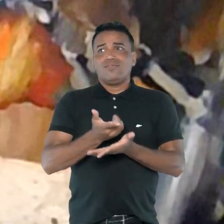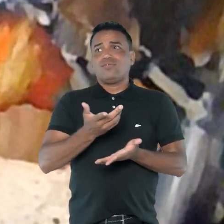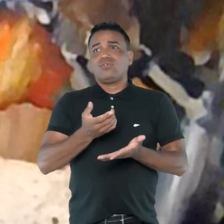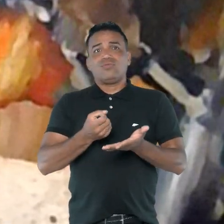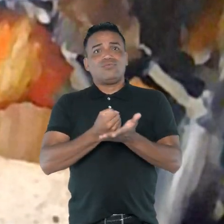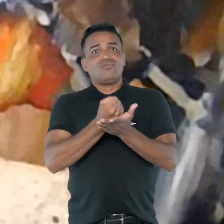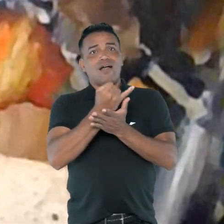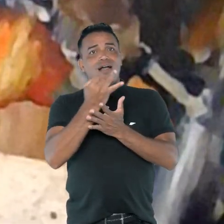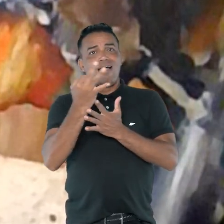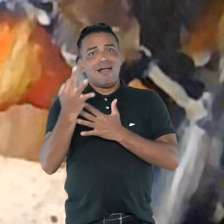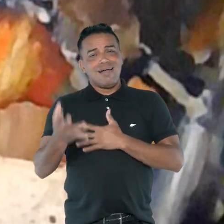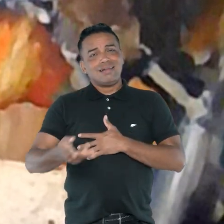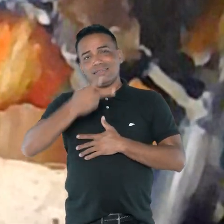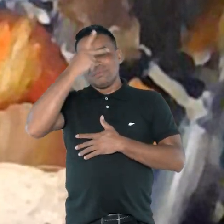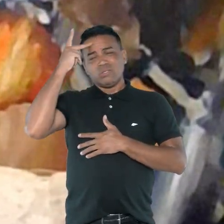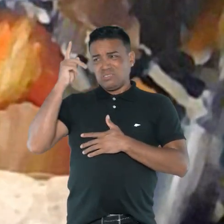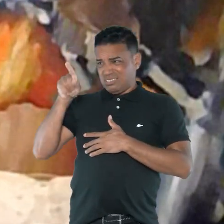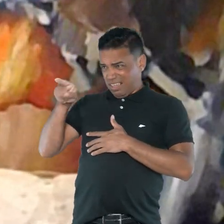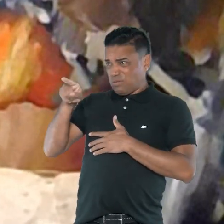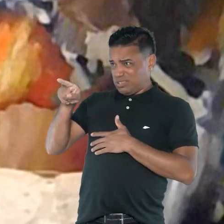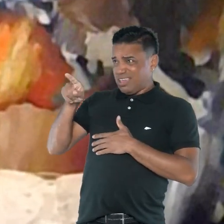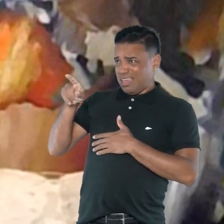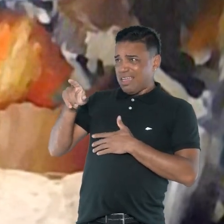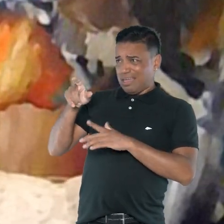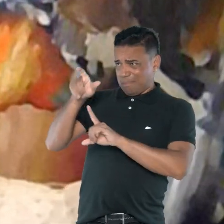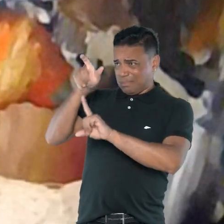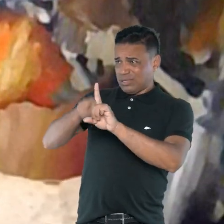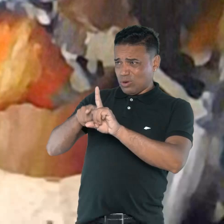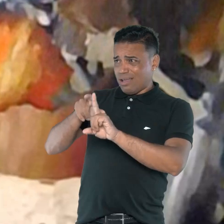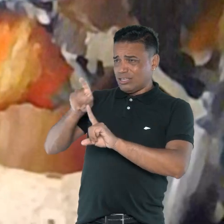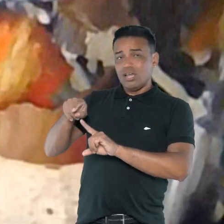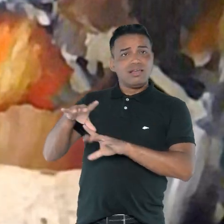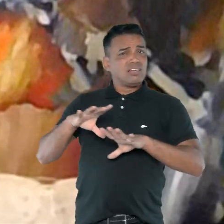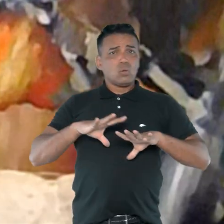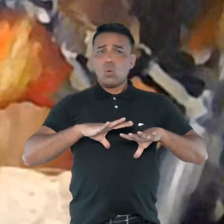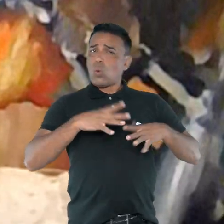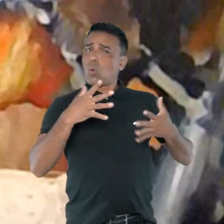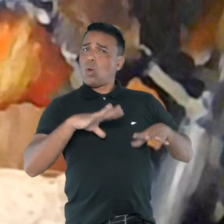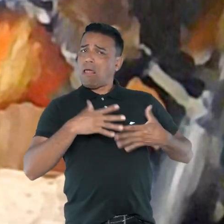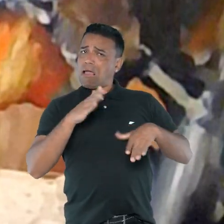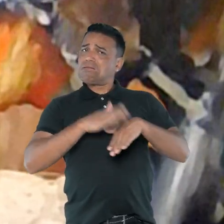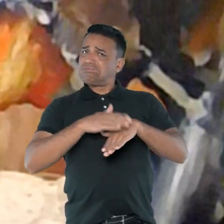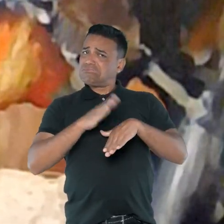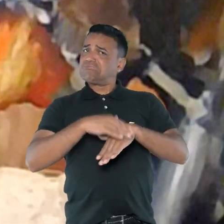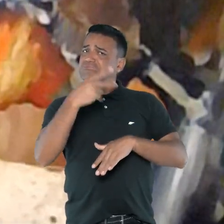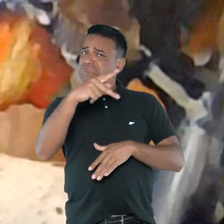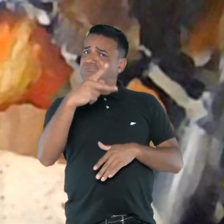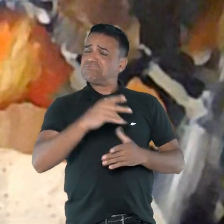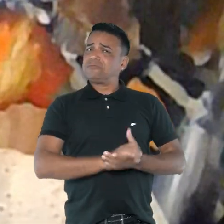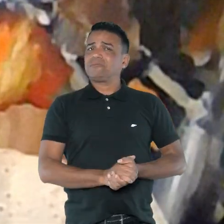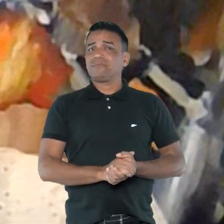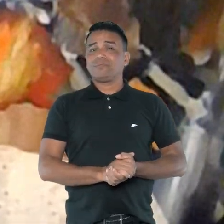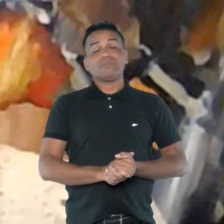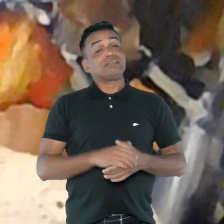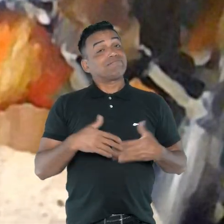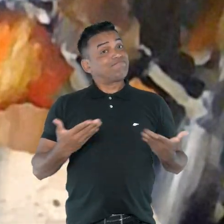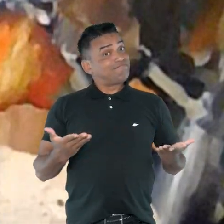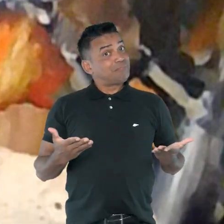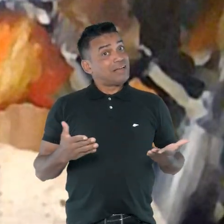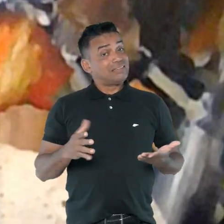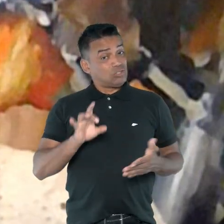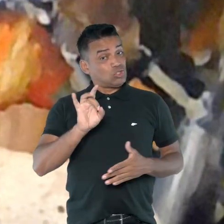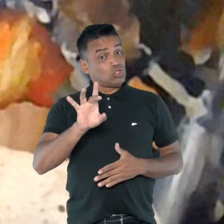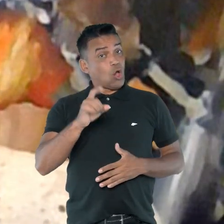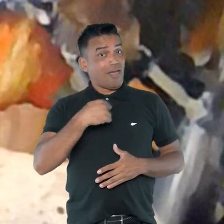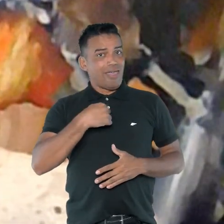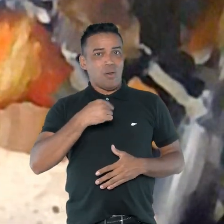várias pessoas chegam e perguntam: mas é você no livro? Que coragem que você teve? Só que